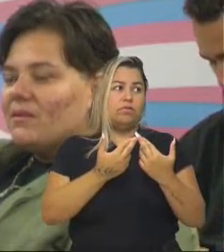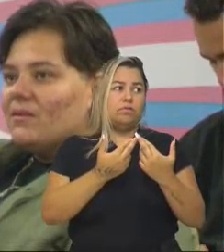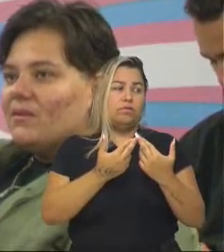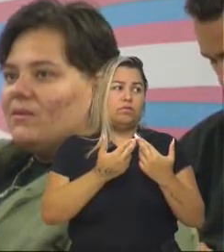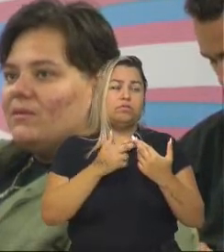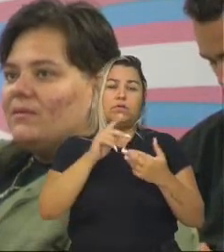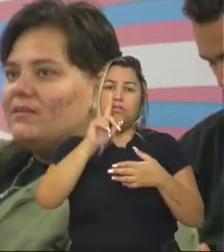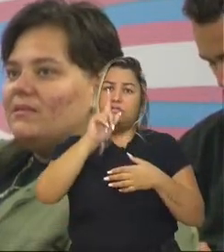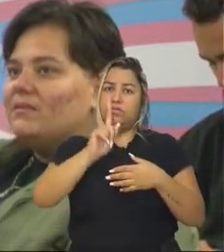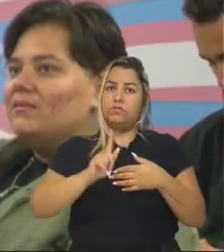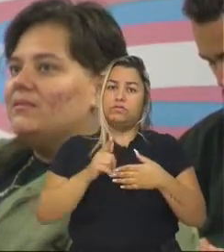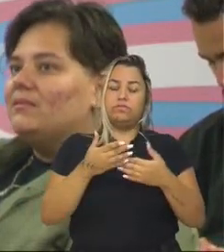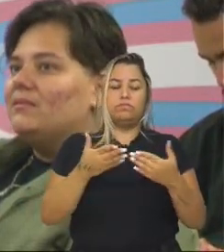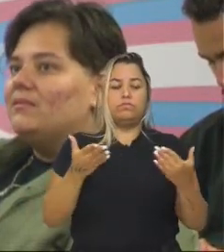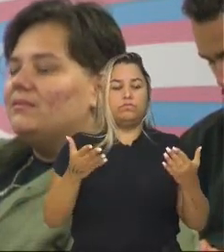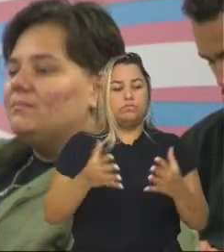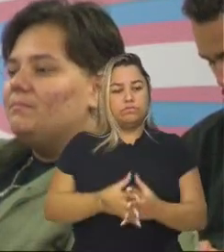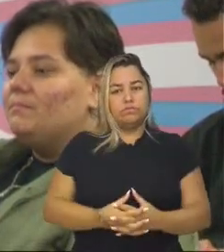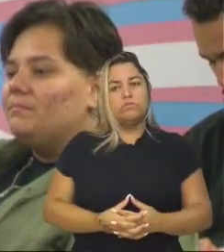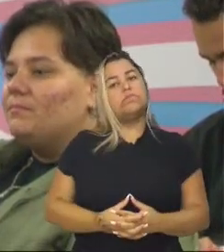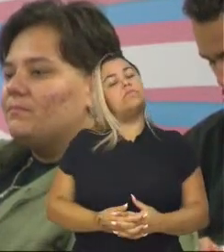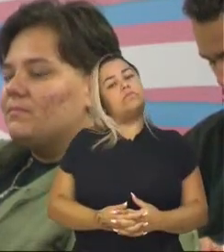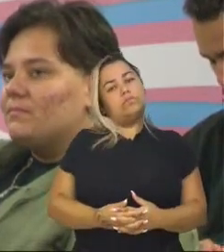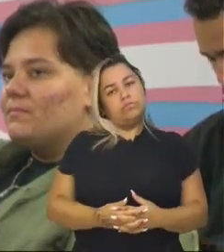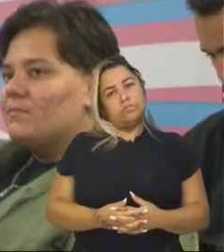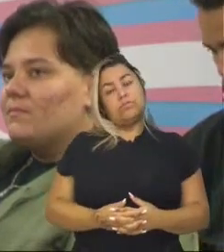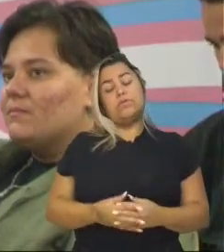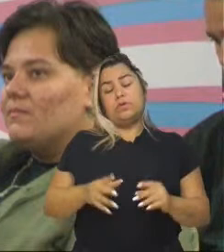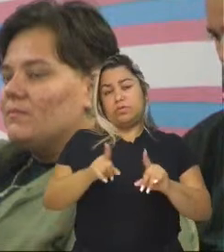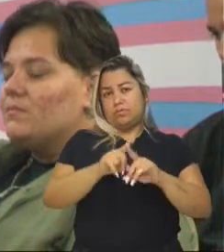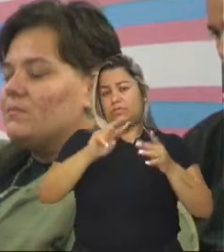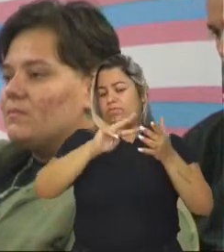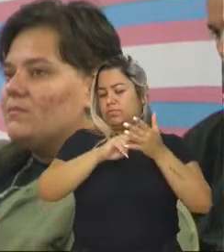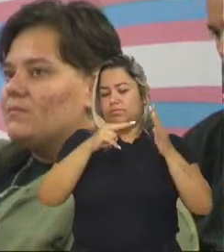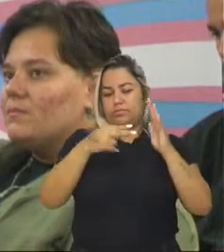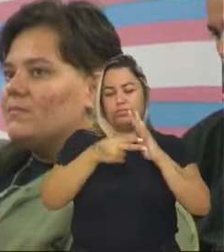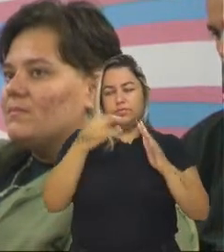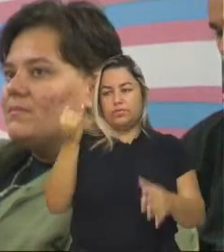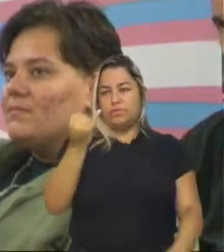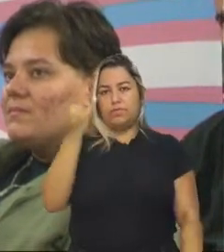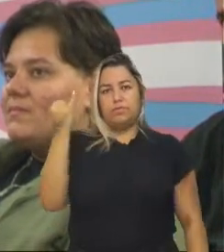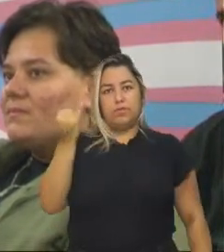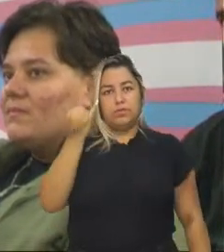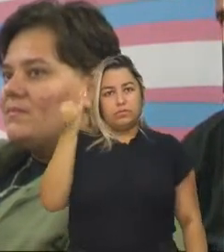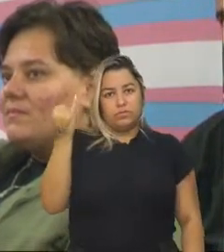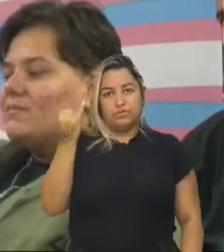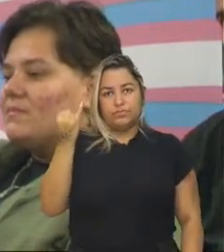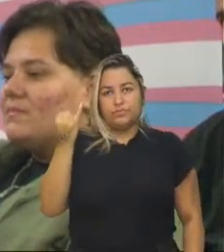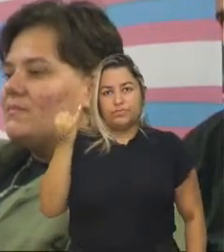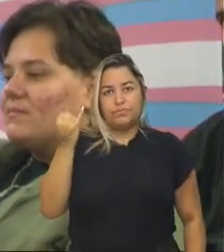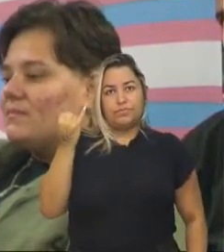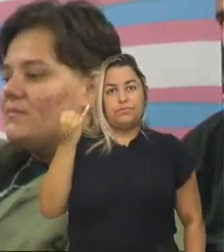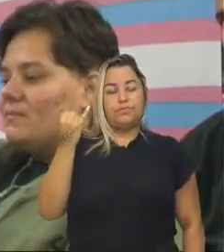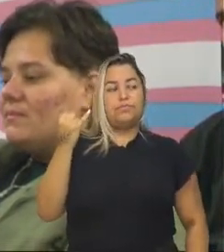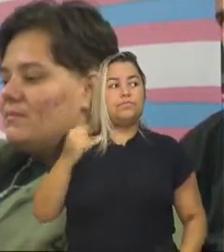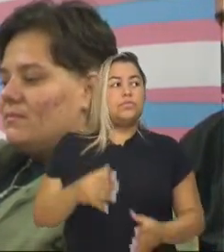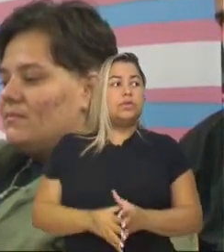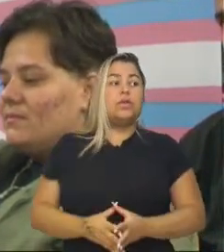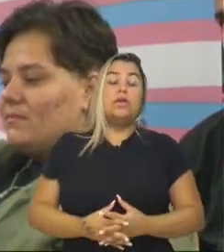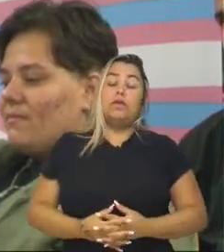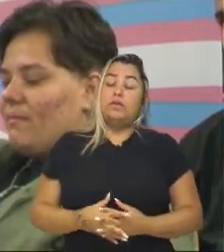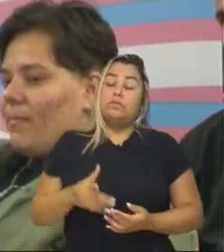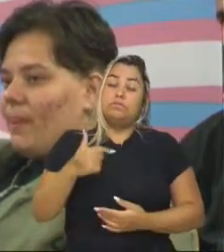da gestão de vocês. Né? Então, isso é muito significativo. É muito potente. Né? E eu acho